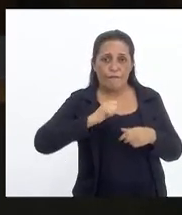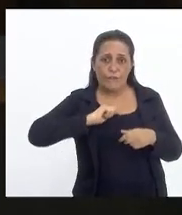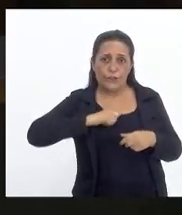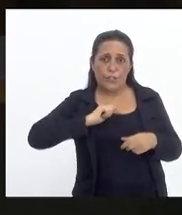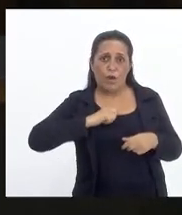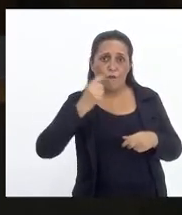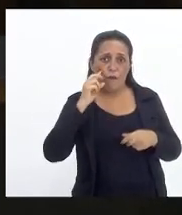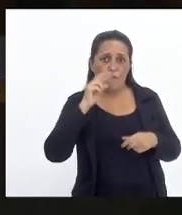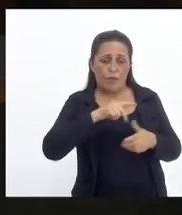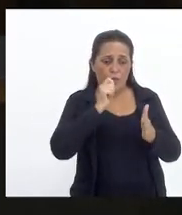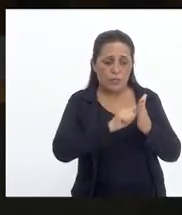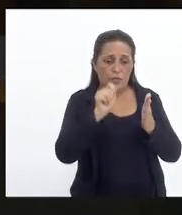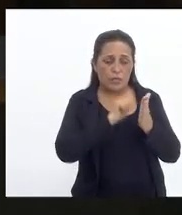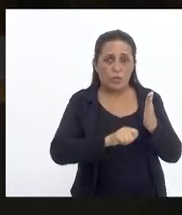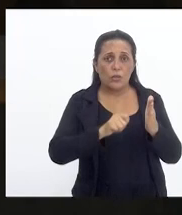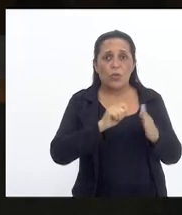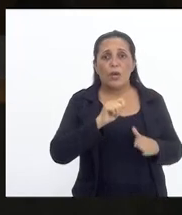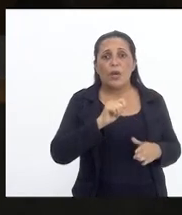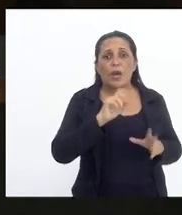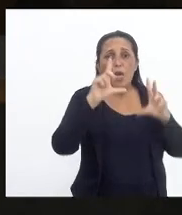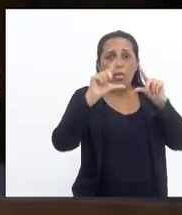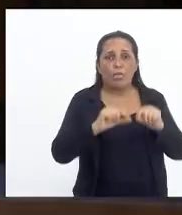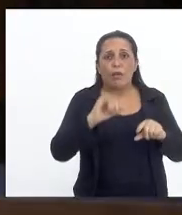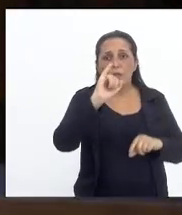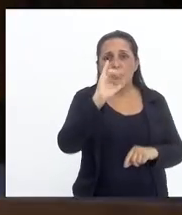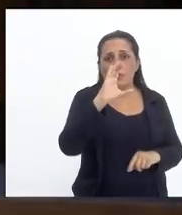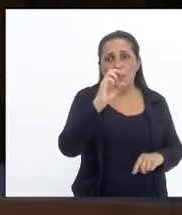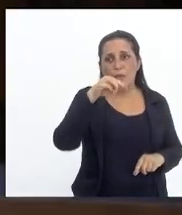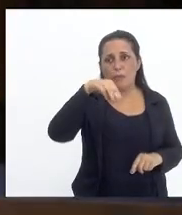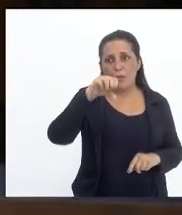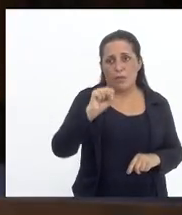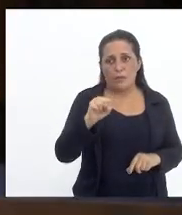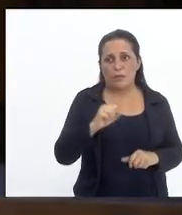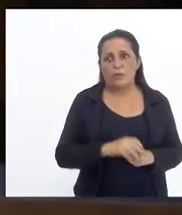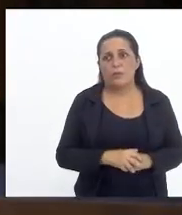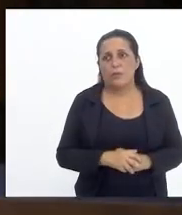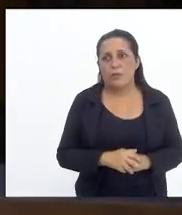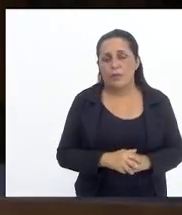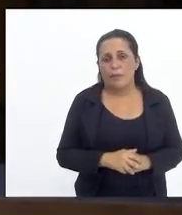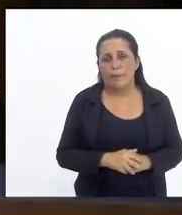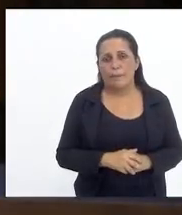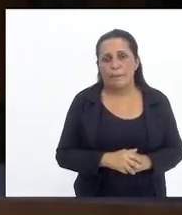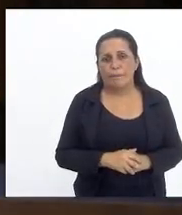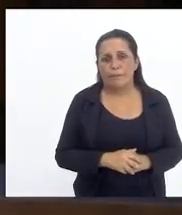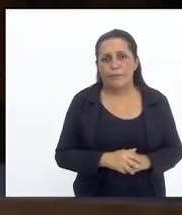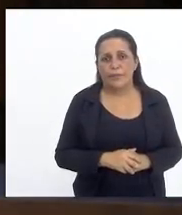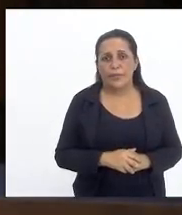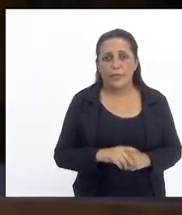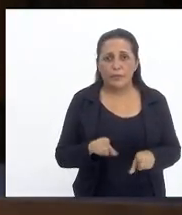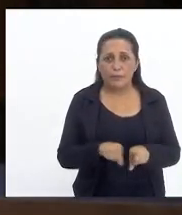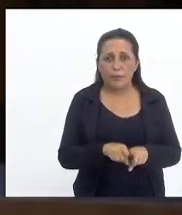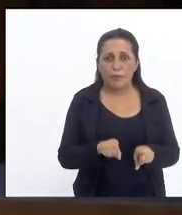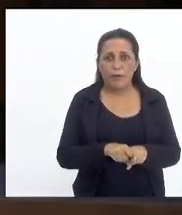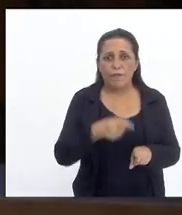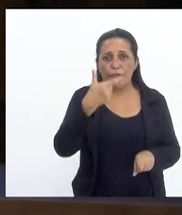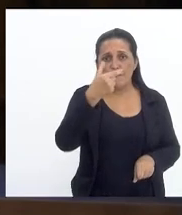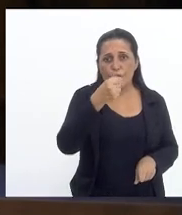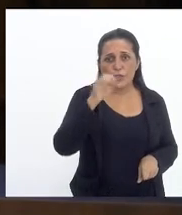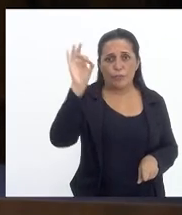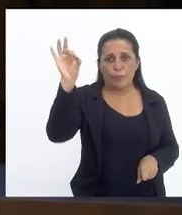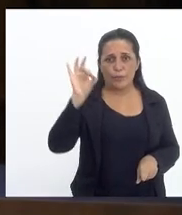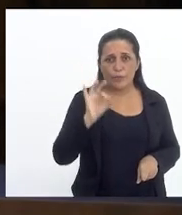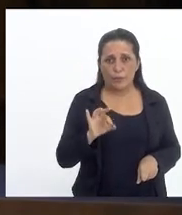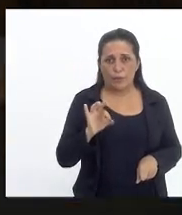que a redução de ICMS está cheia dos Santos benefícios fiscais deve ser de vinte por